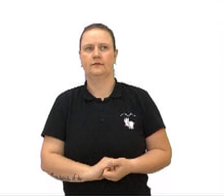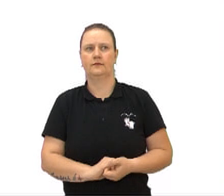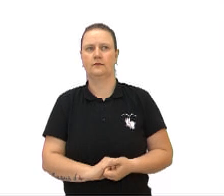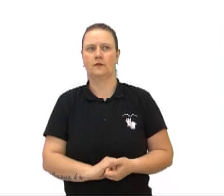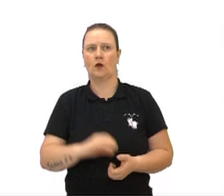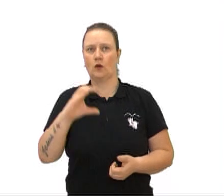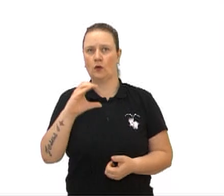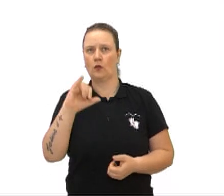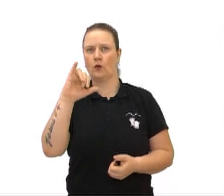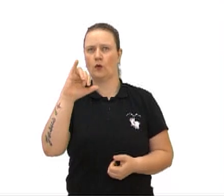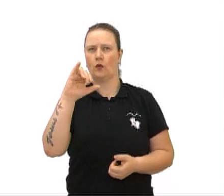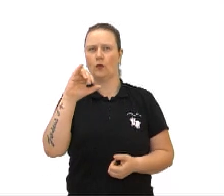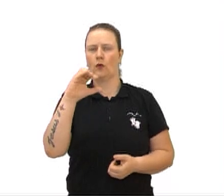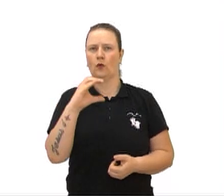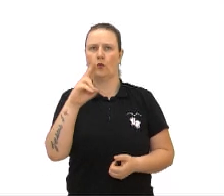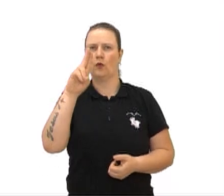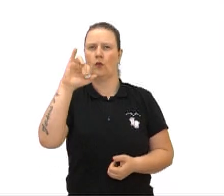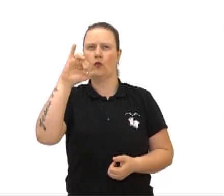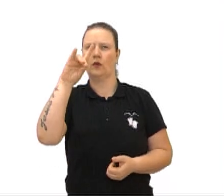se cuida, nos